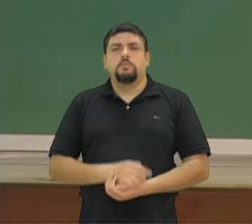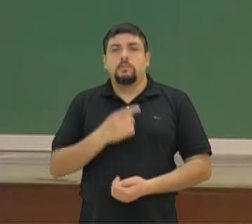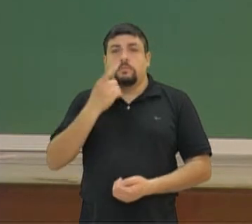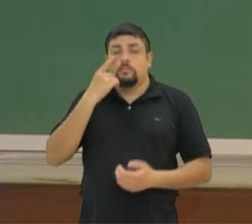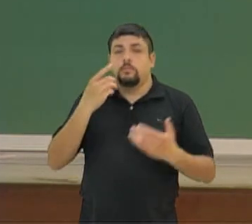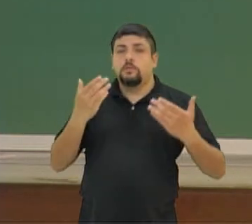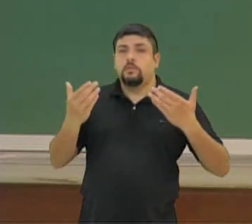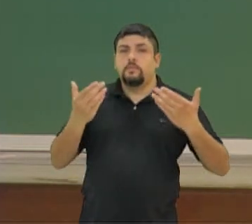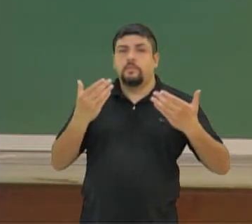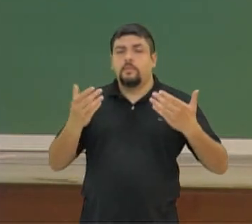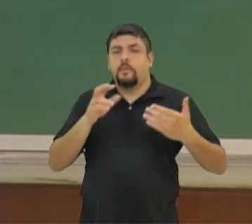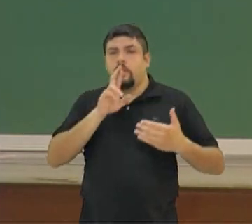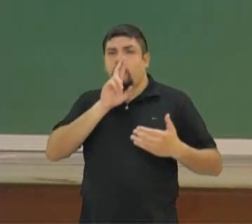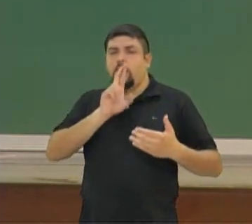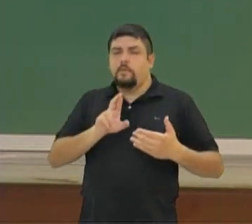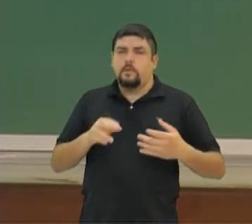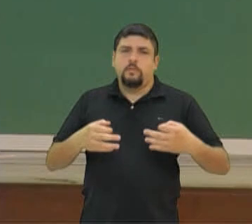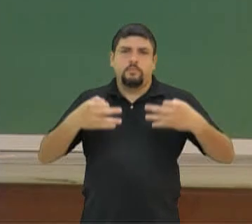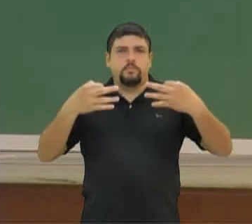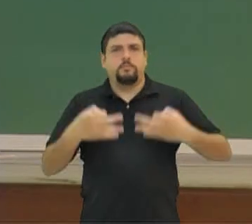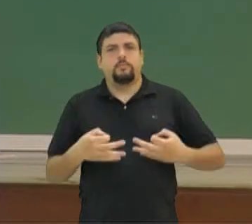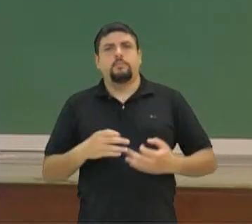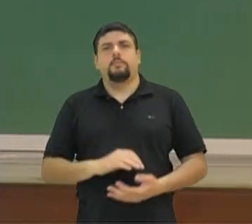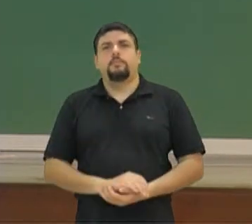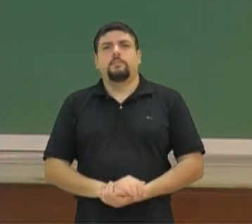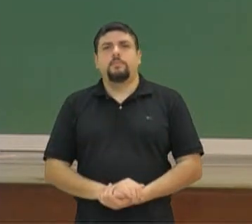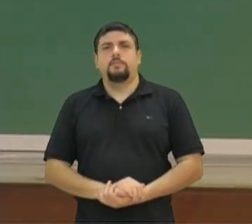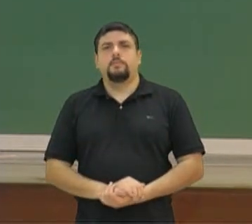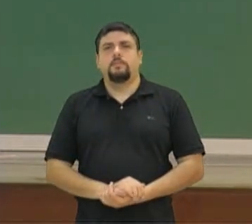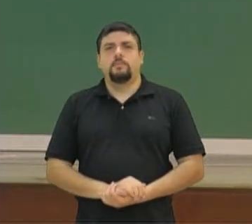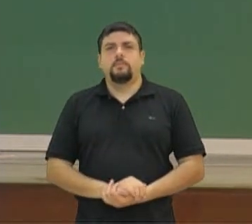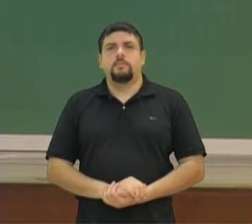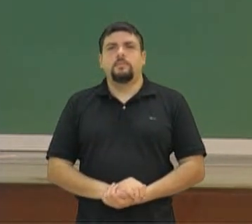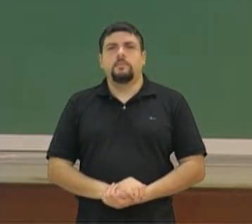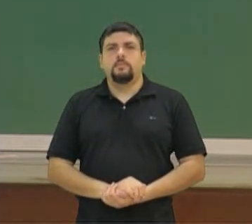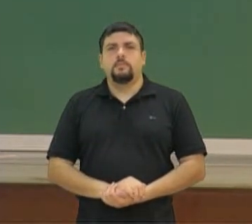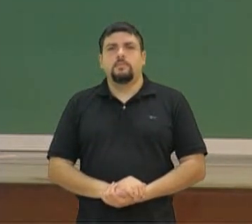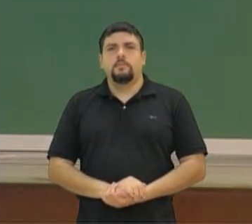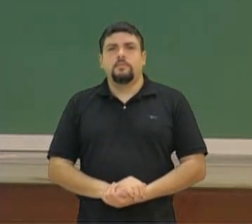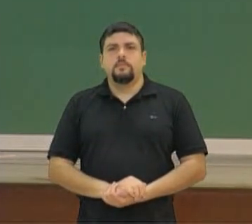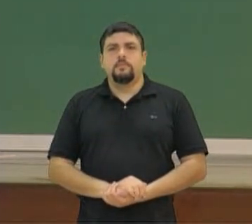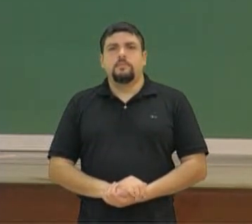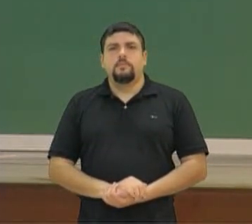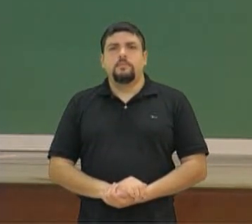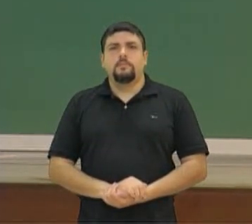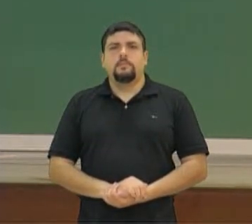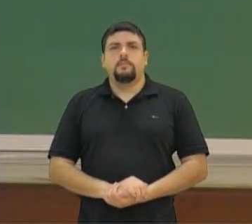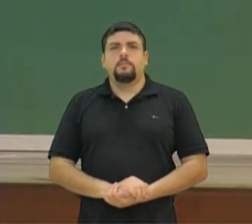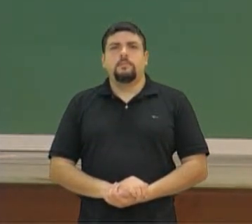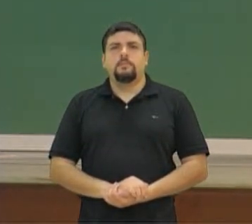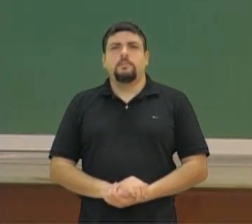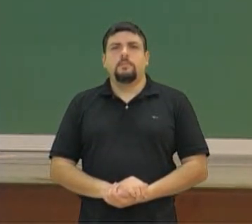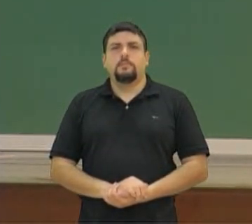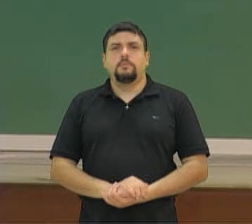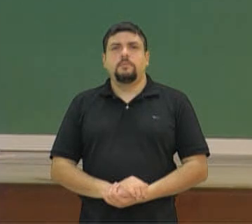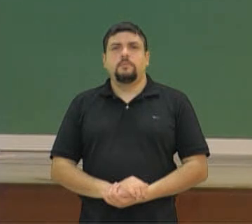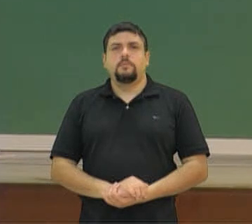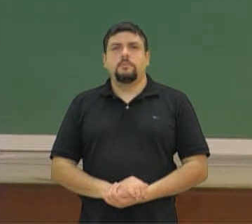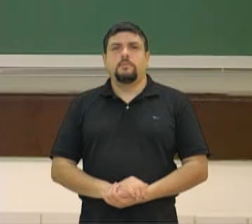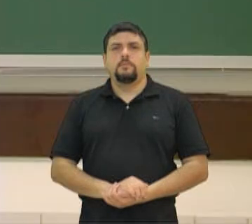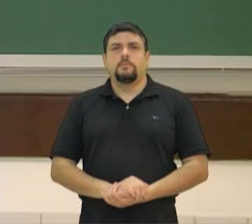Isso, olha lá. É essa mesmo, x à quinta, menos 6x à quarta, mais 3x, mais 36x ao quadrado, menos 20x, menos